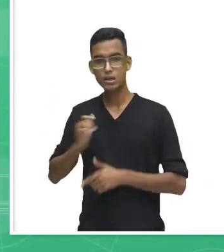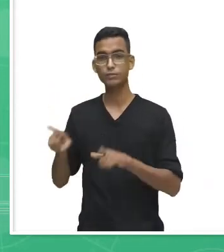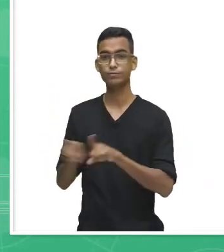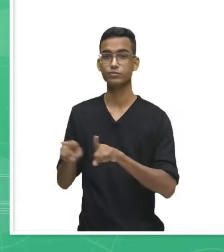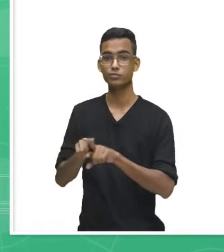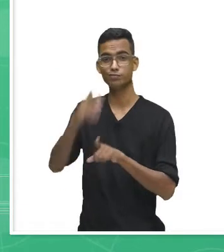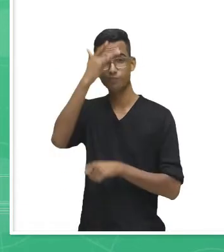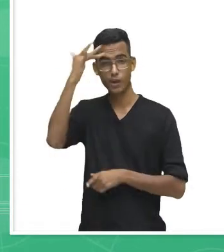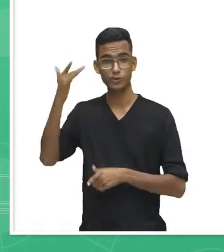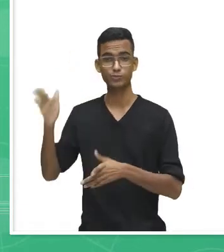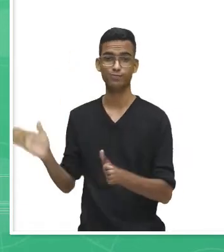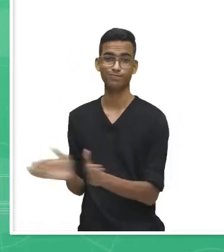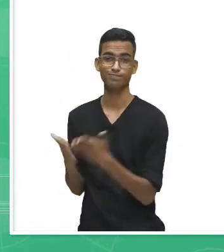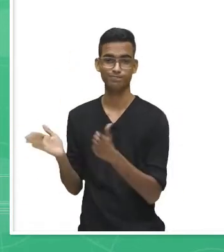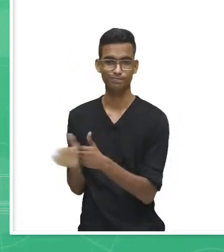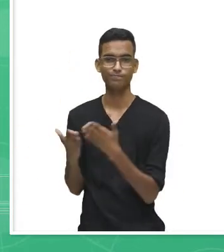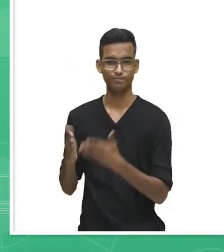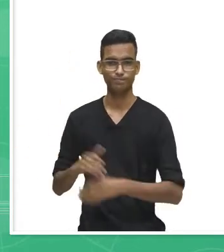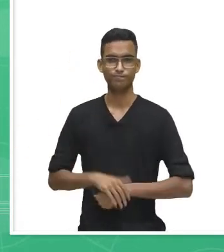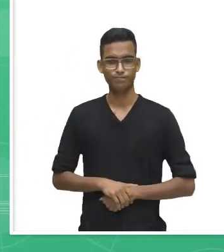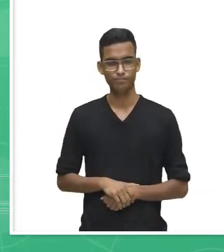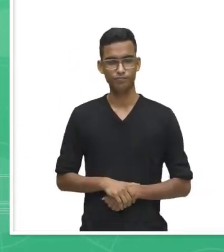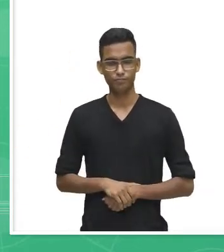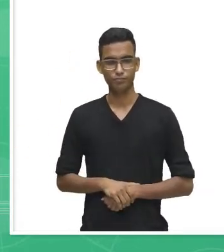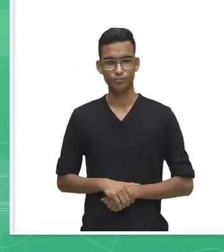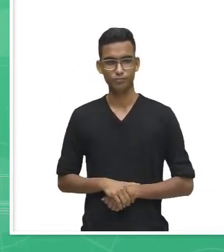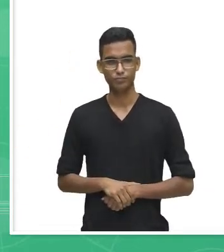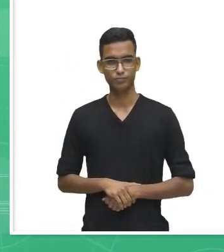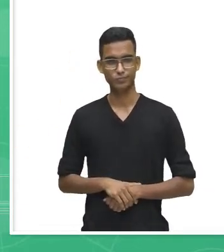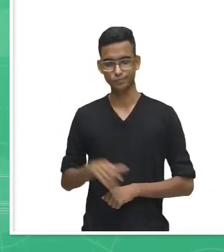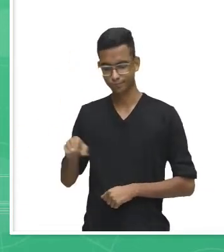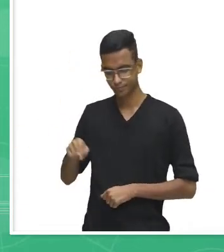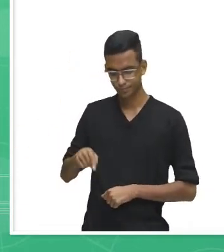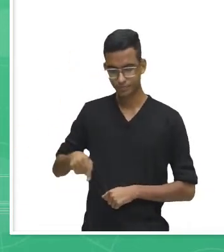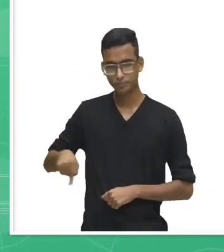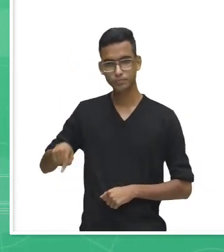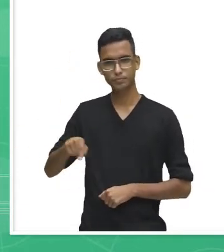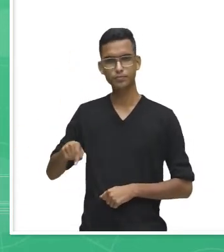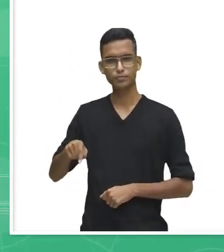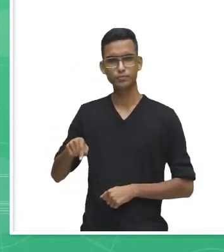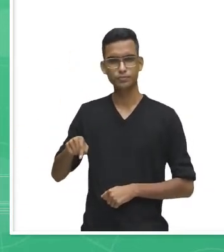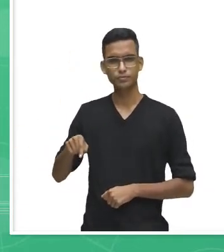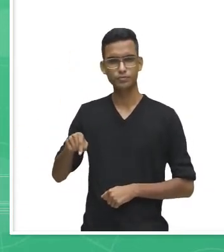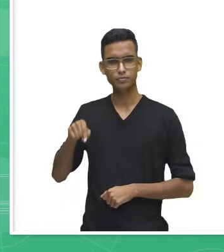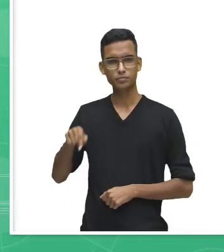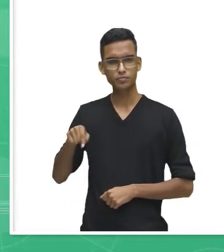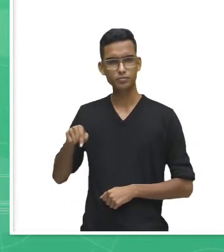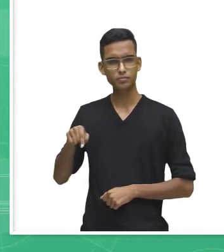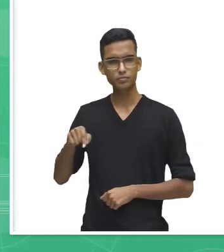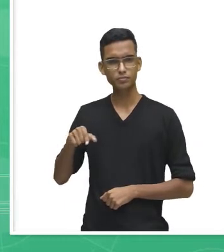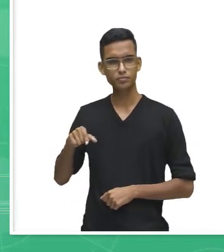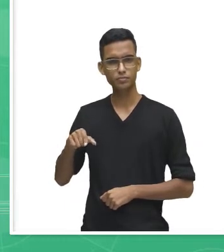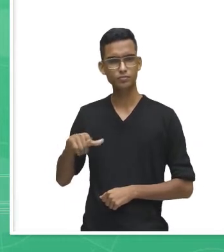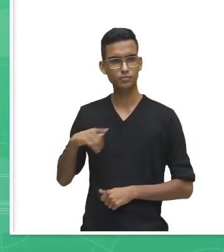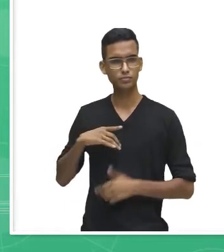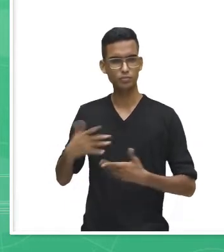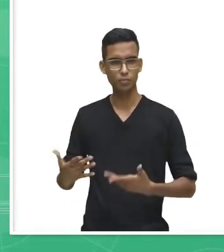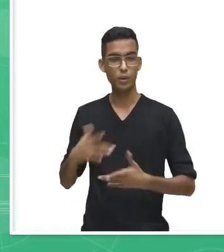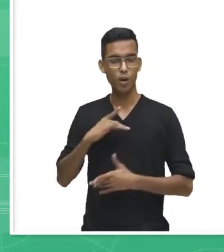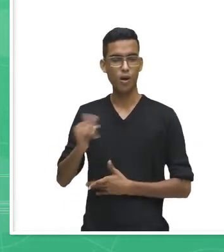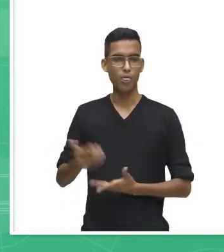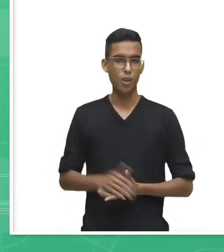Essa sociedade de ordens ou de estados no antigo regime assentava no privilégio que era